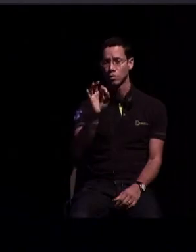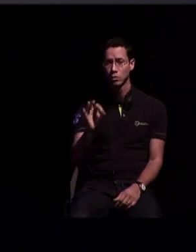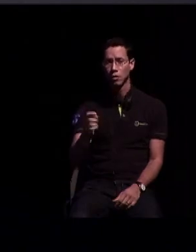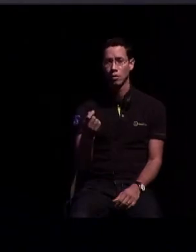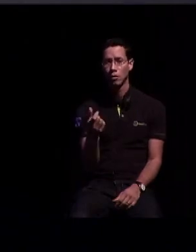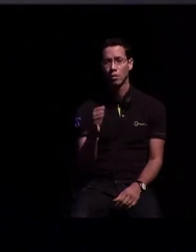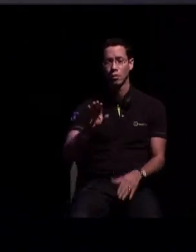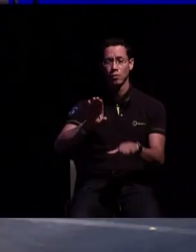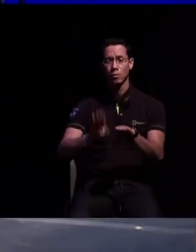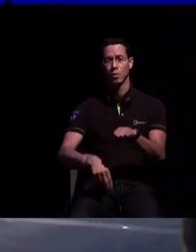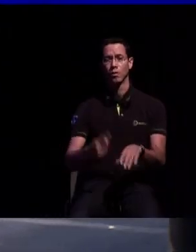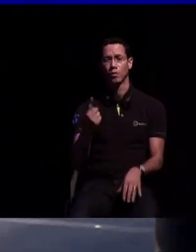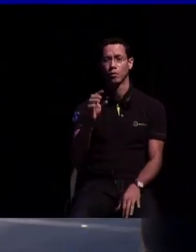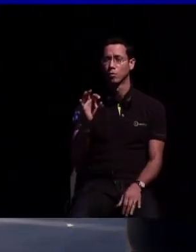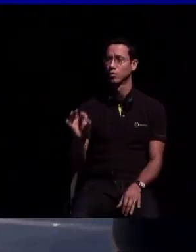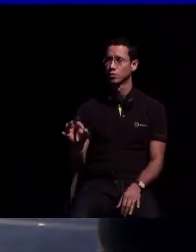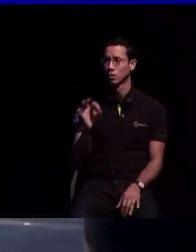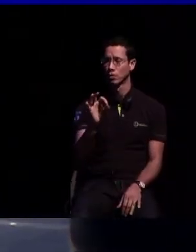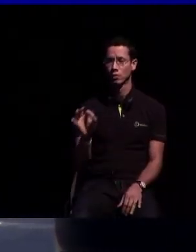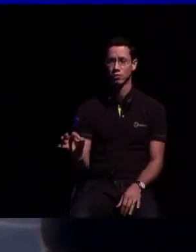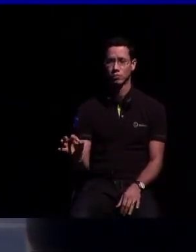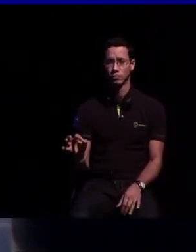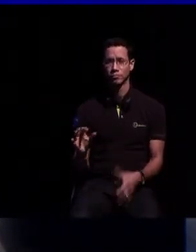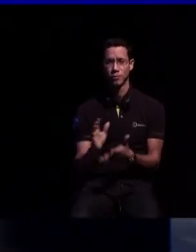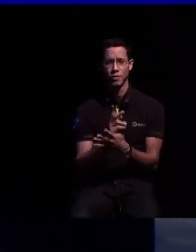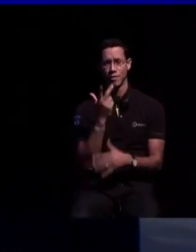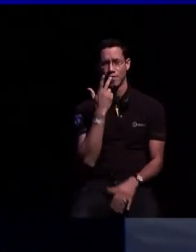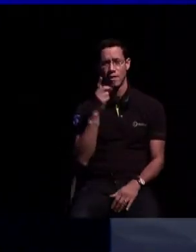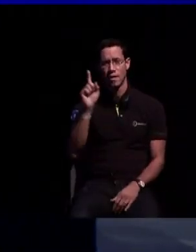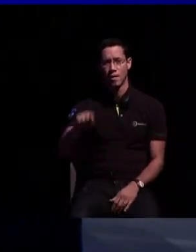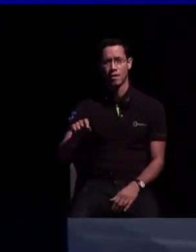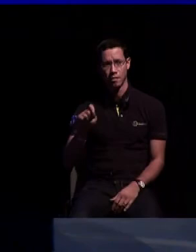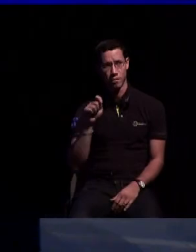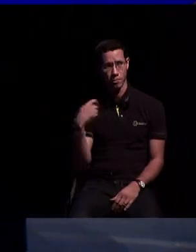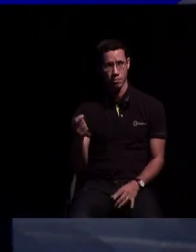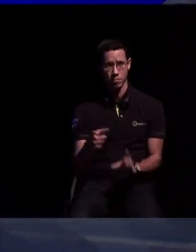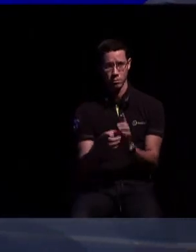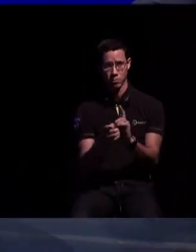que tem a pachorra, chama isso uma democracia, né?